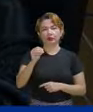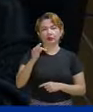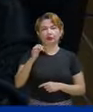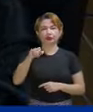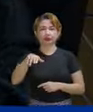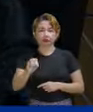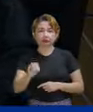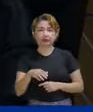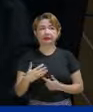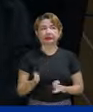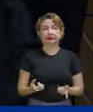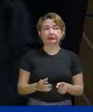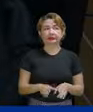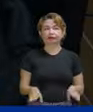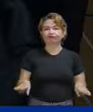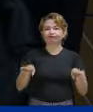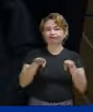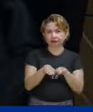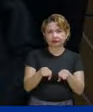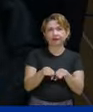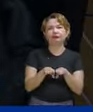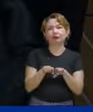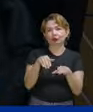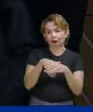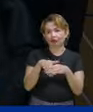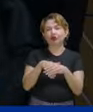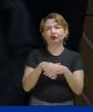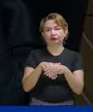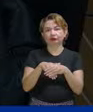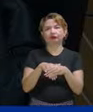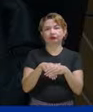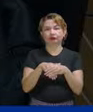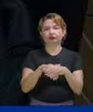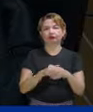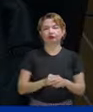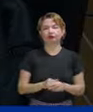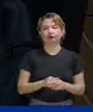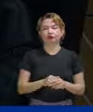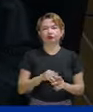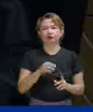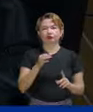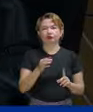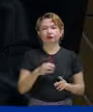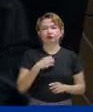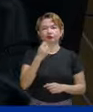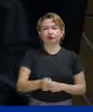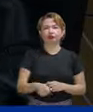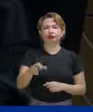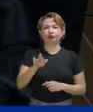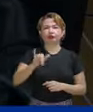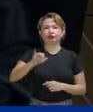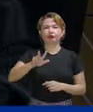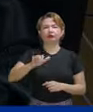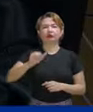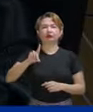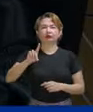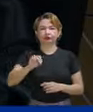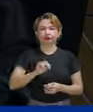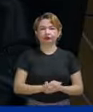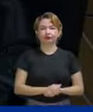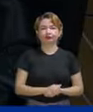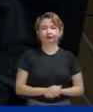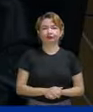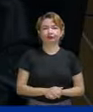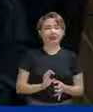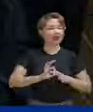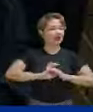que realmente se coaduna com o voto que o doutor Rivaldo proferiu.